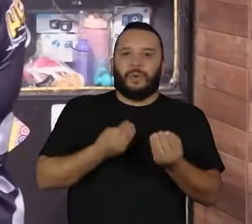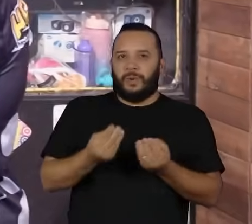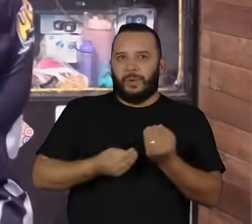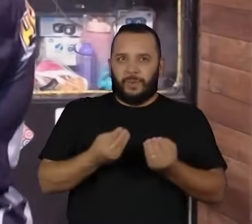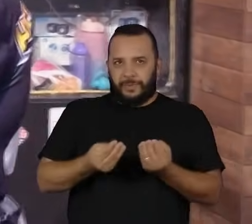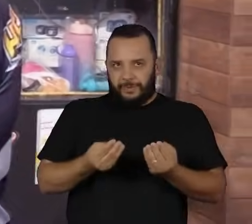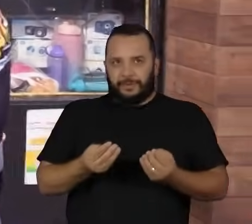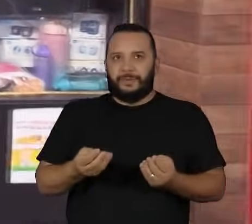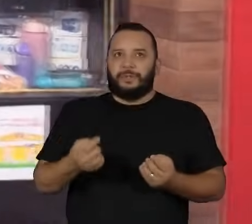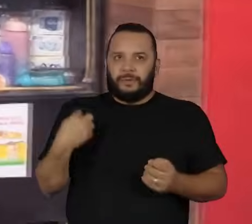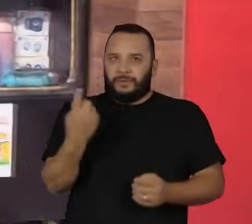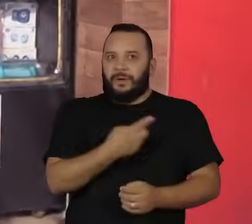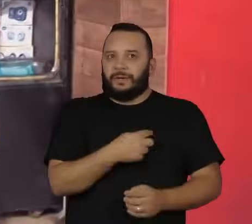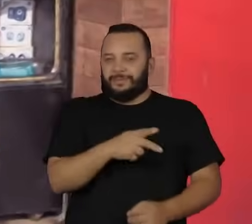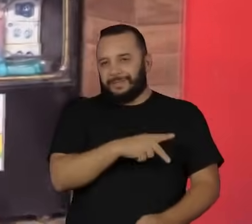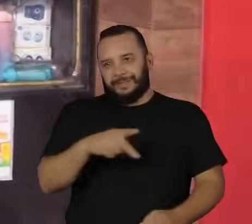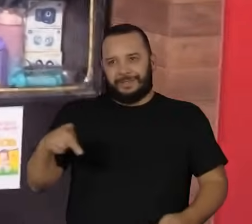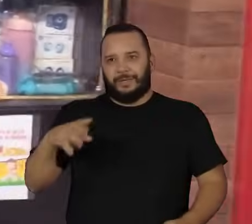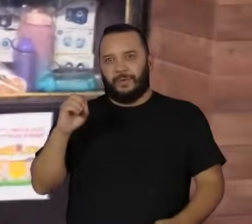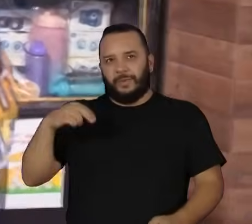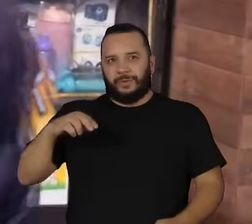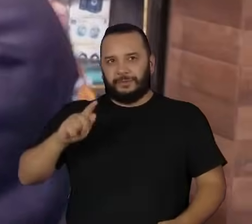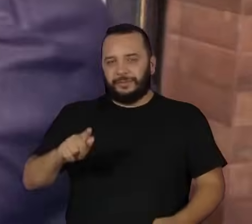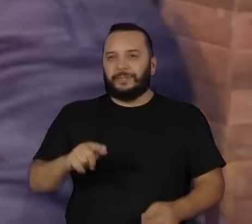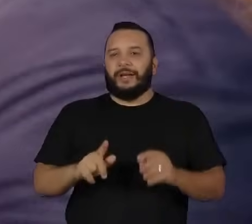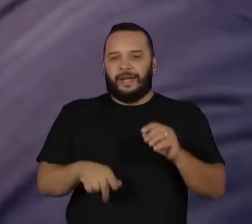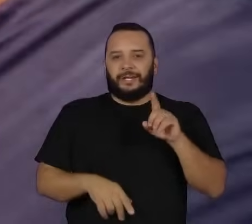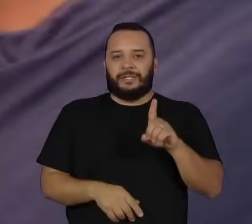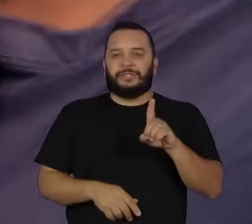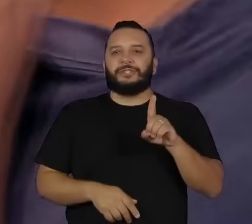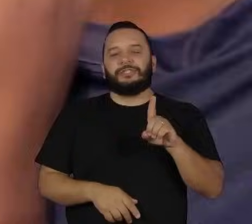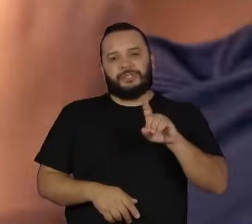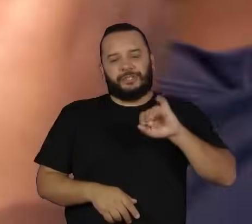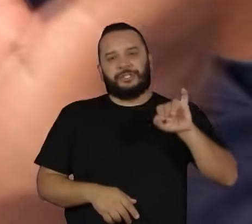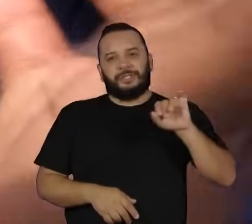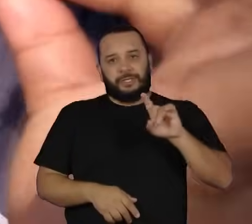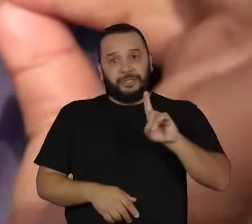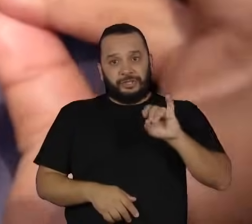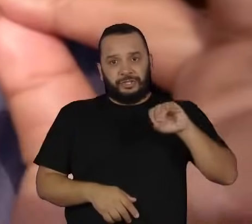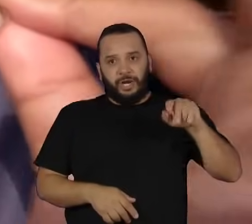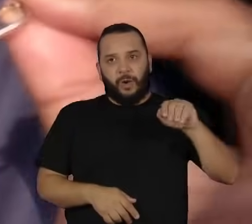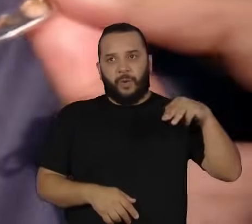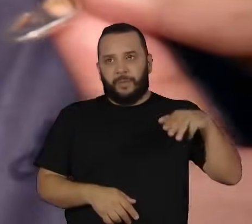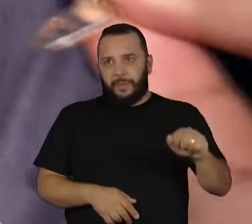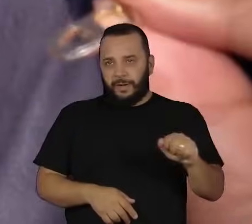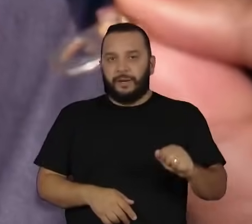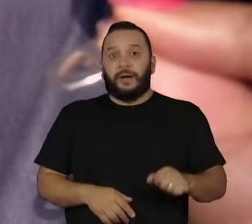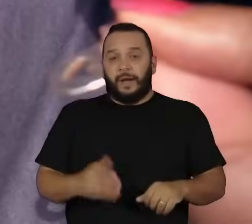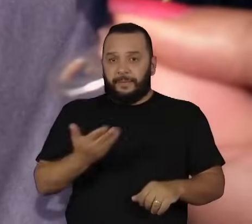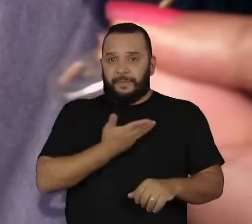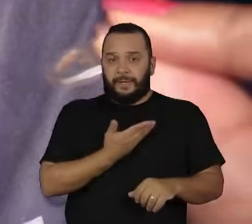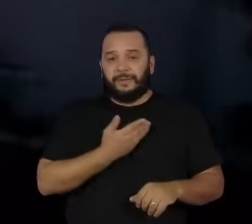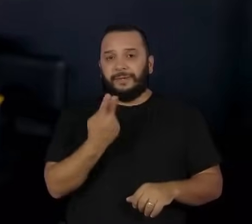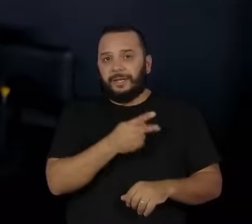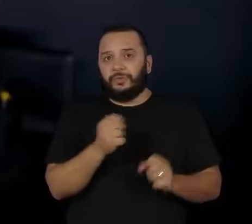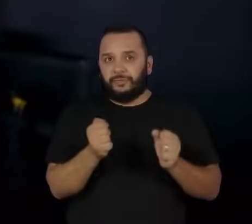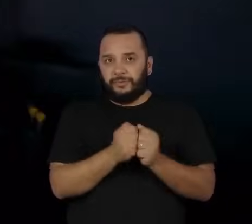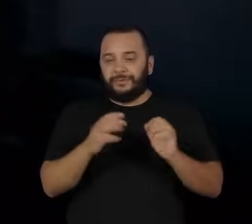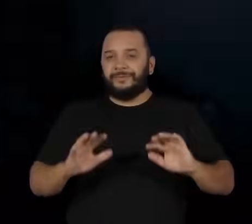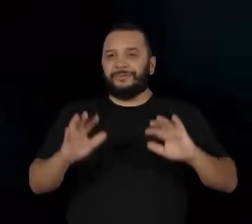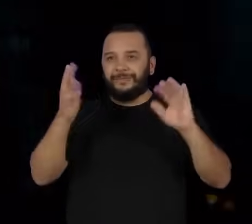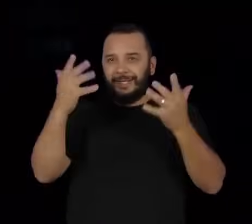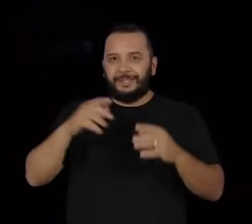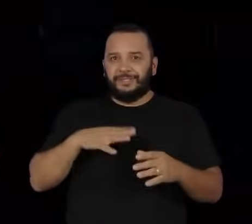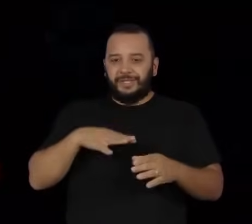do nosso presidente da ONG, que é o Djalma Nunes. Um colega dele estava sentado com ele numa festa, então